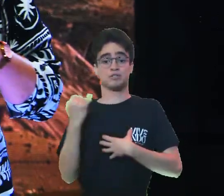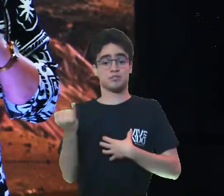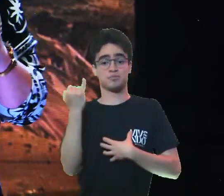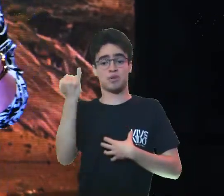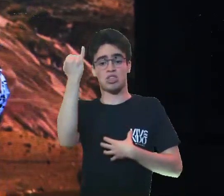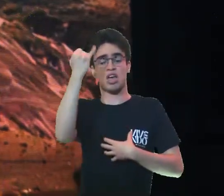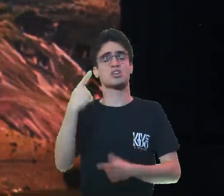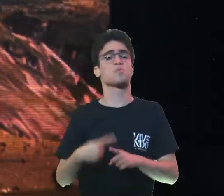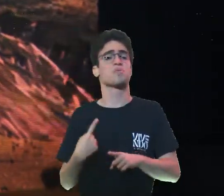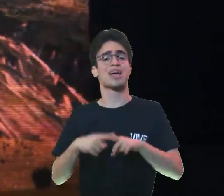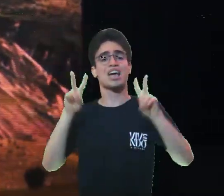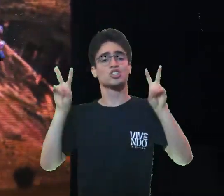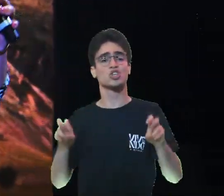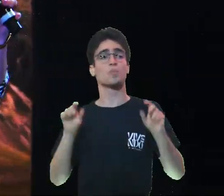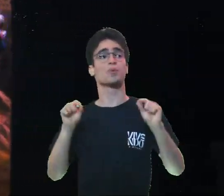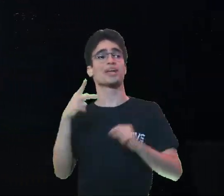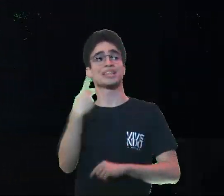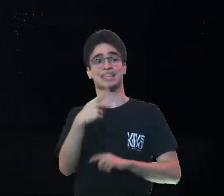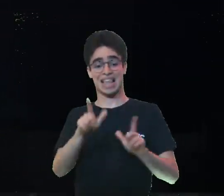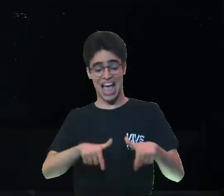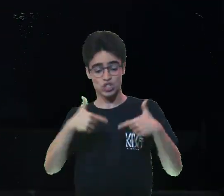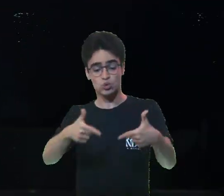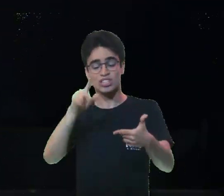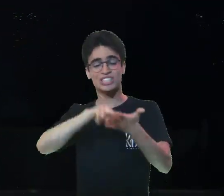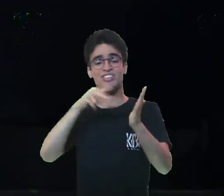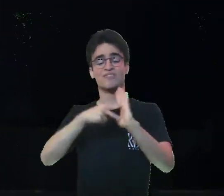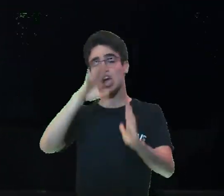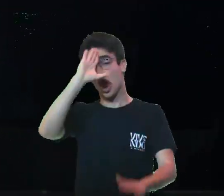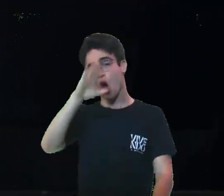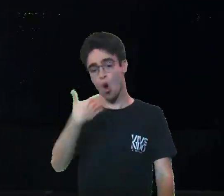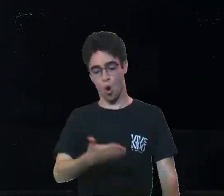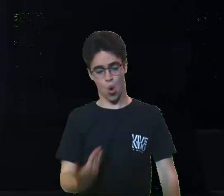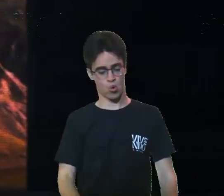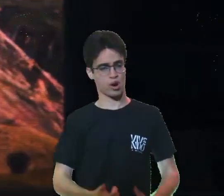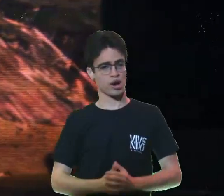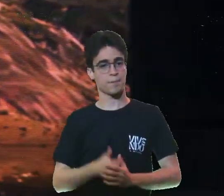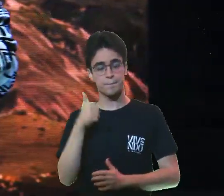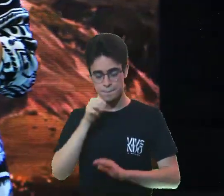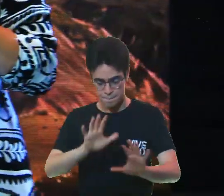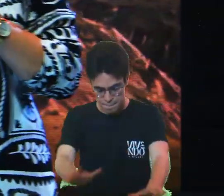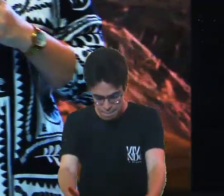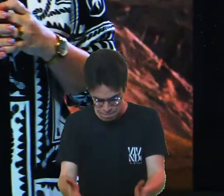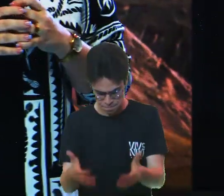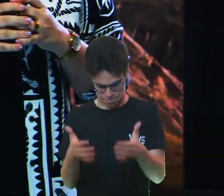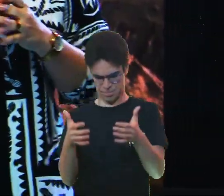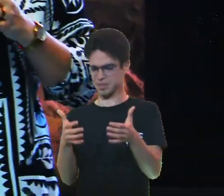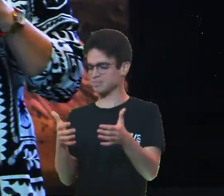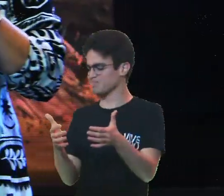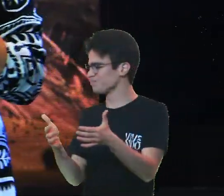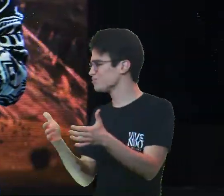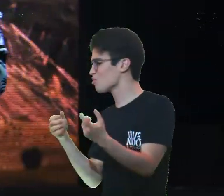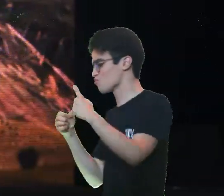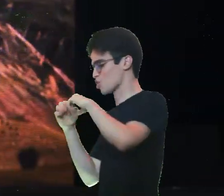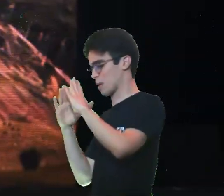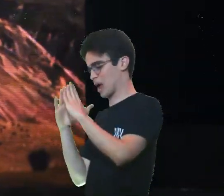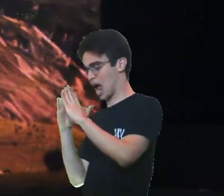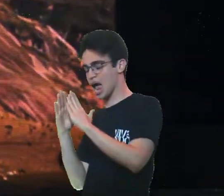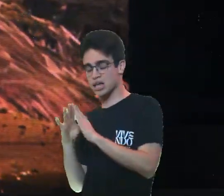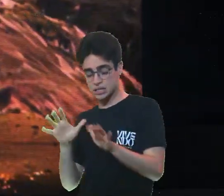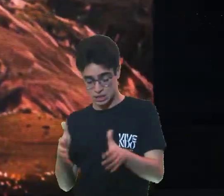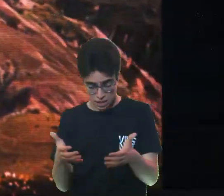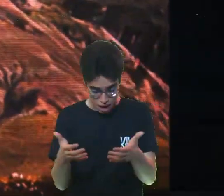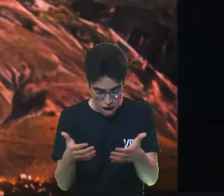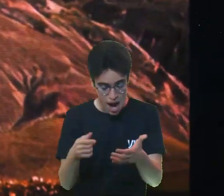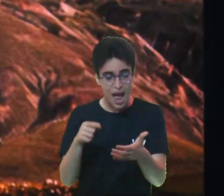porque tratava-se de uma atitude de honra. A mulher pega o presente e volta para casa. Quando ela abre, era